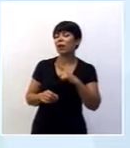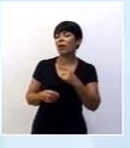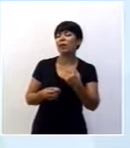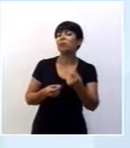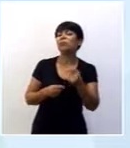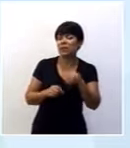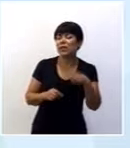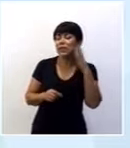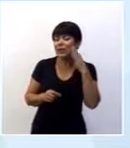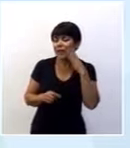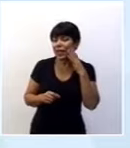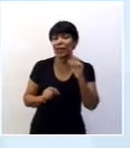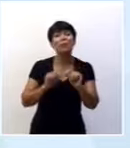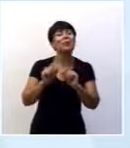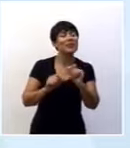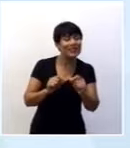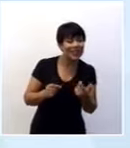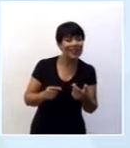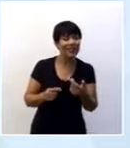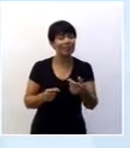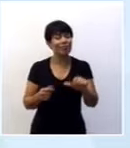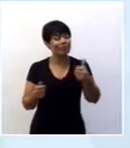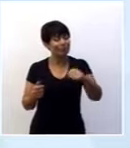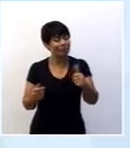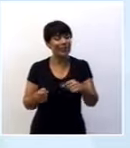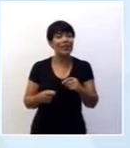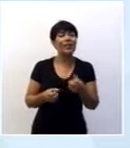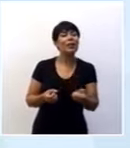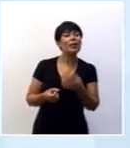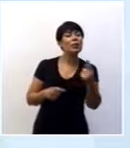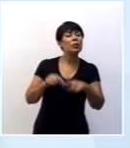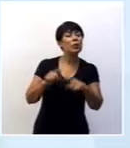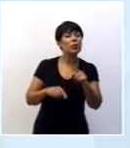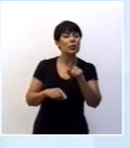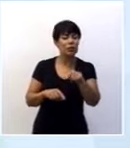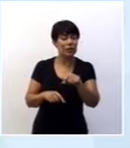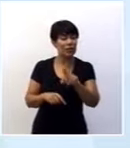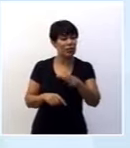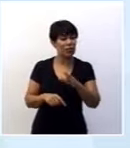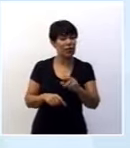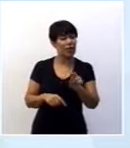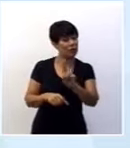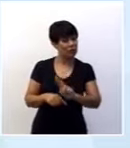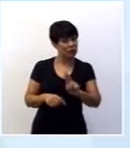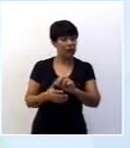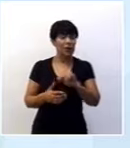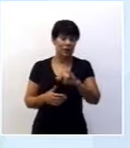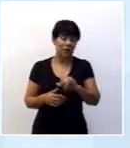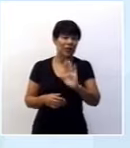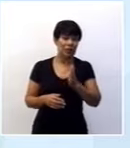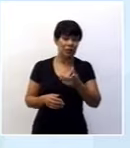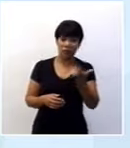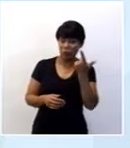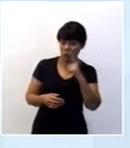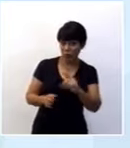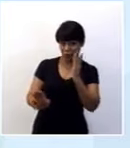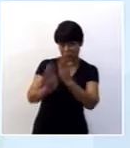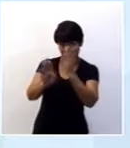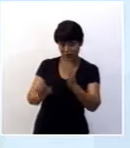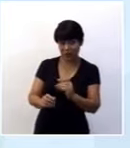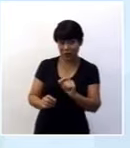sobre sensoramento remoto e quais produtos de sensoramento remoto você já utilizou, né? Se você conseguiu identificar